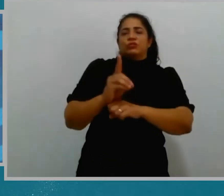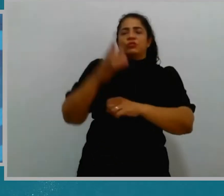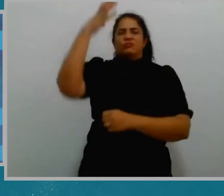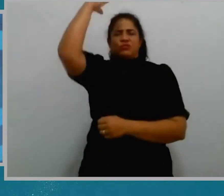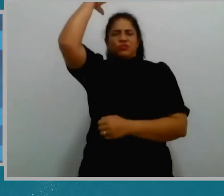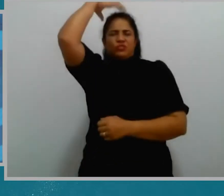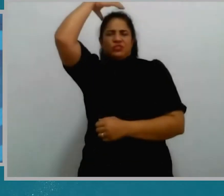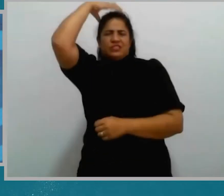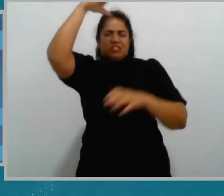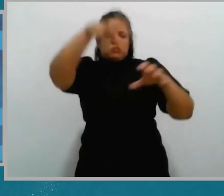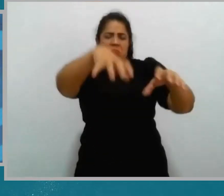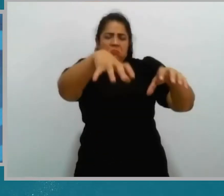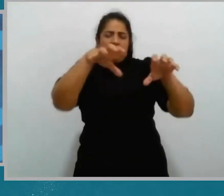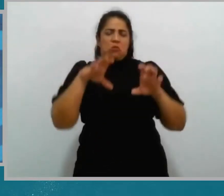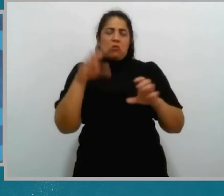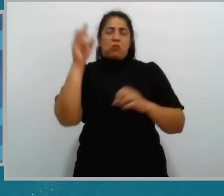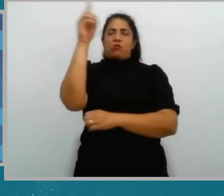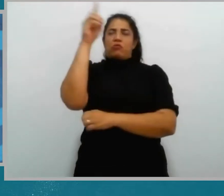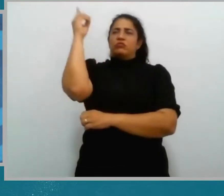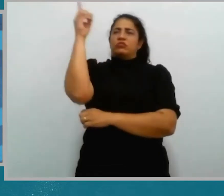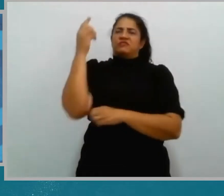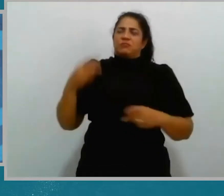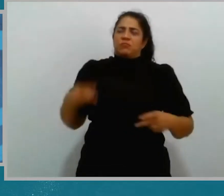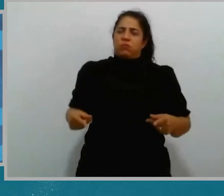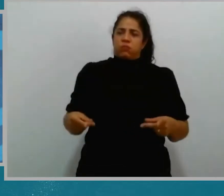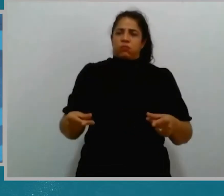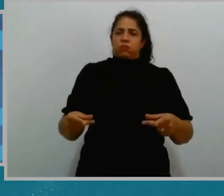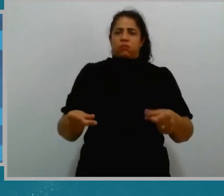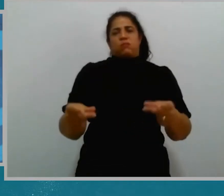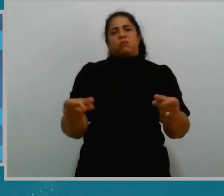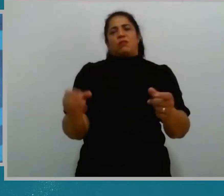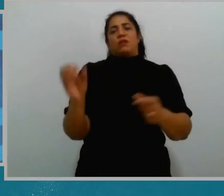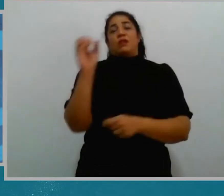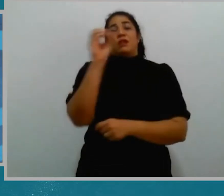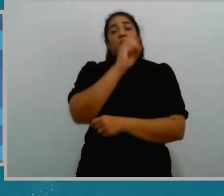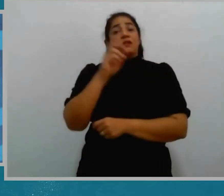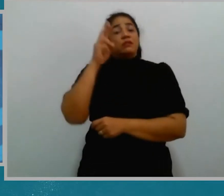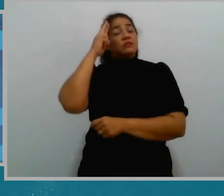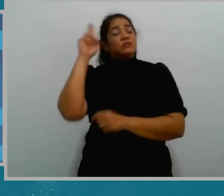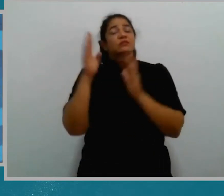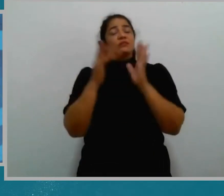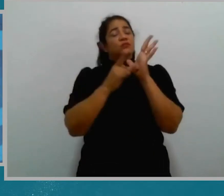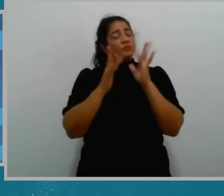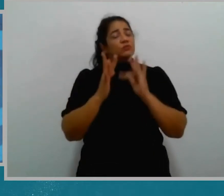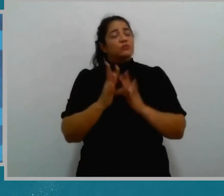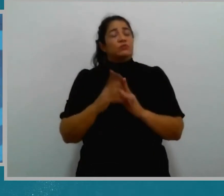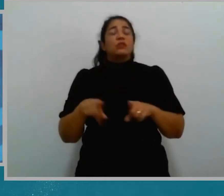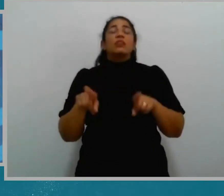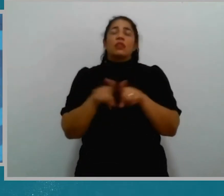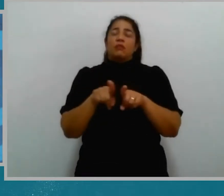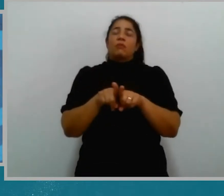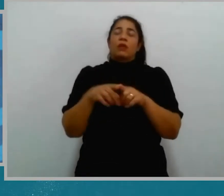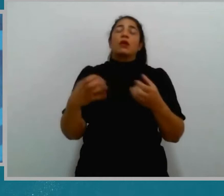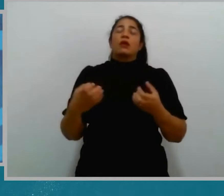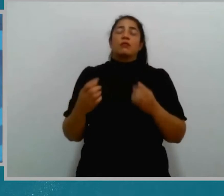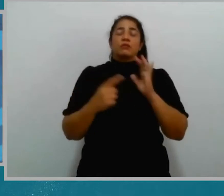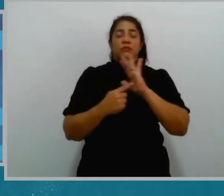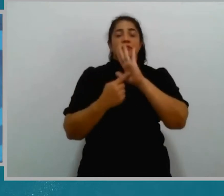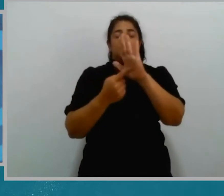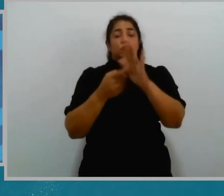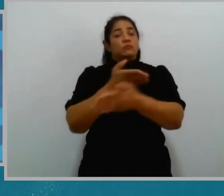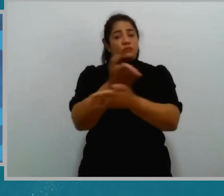todo sempre. Ó Senhor Jesus. E outra coisa que eu preciso mostrar para vocês,